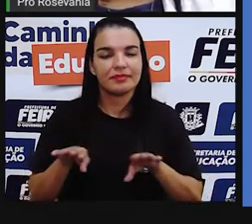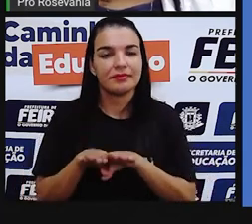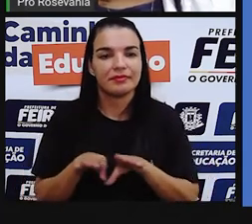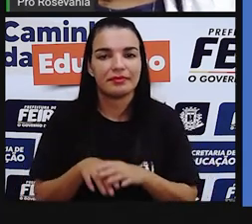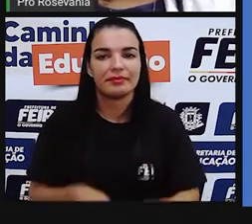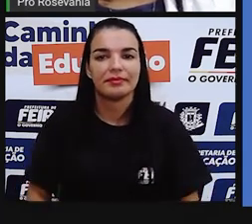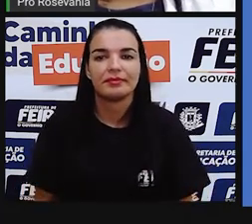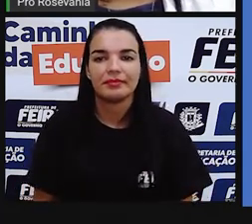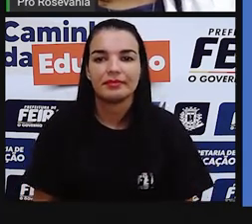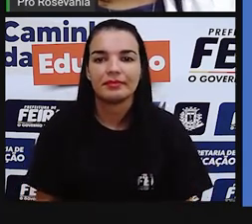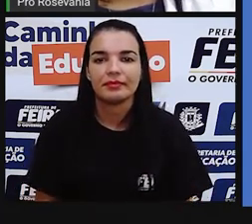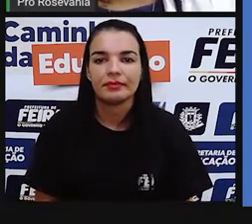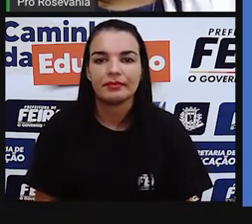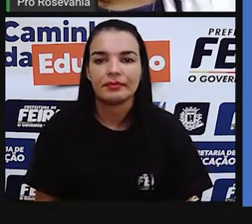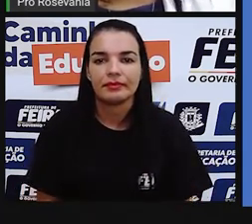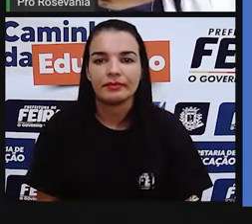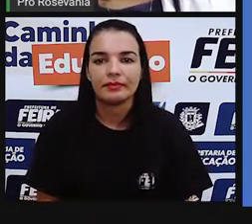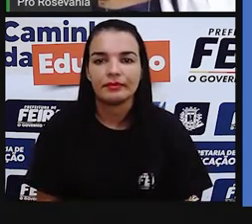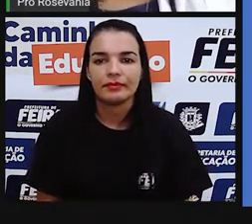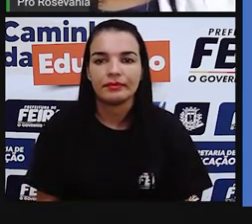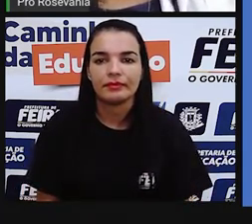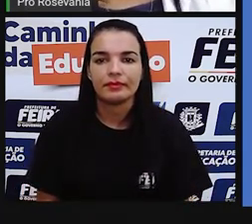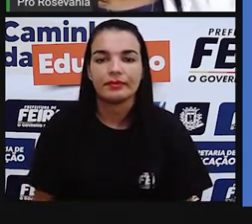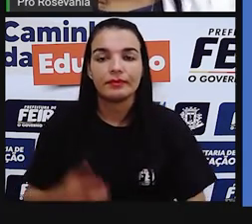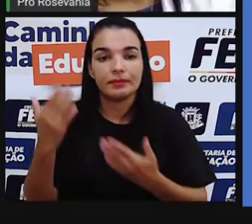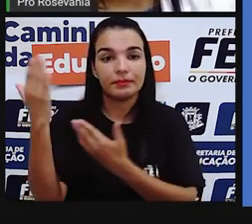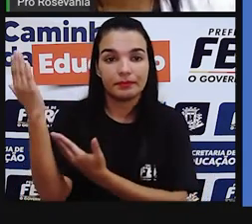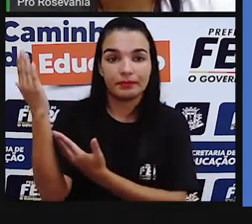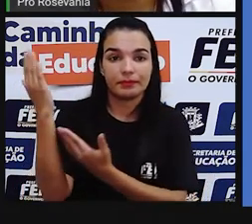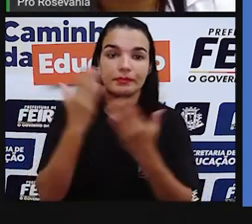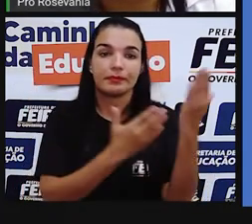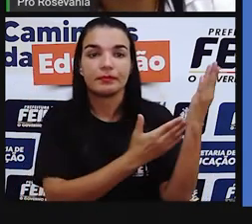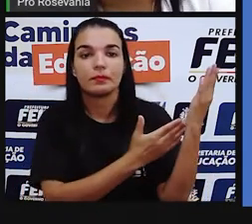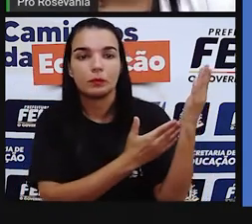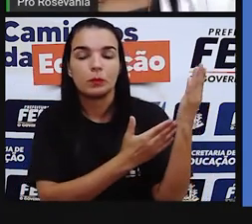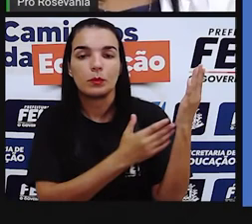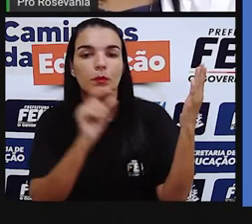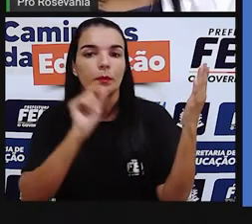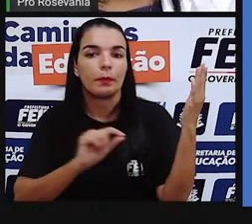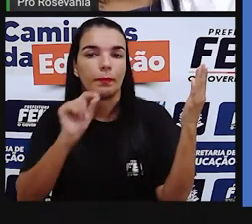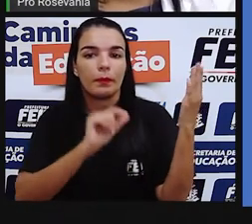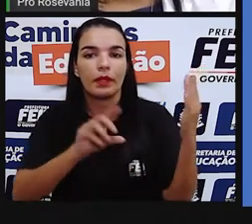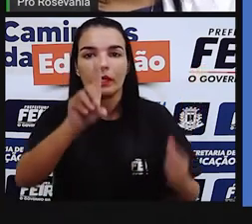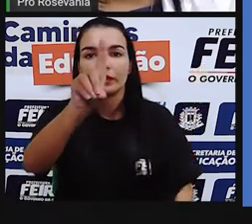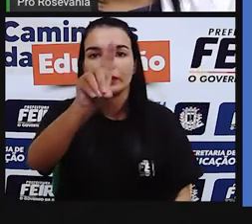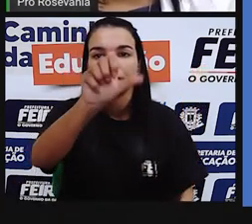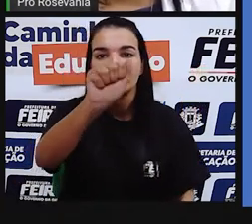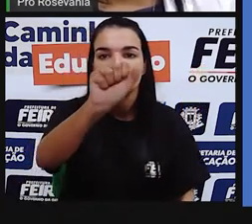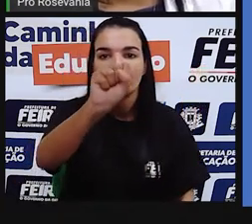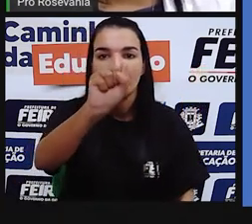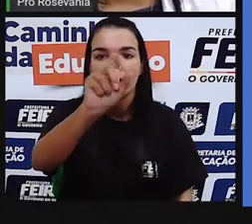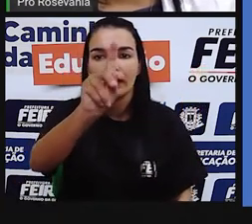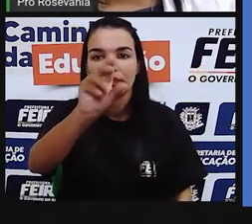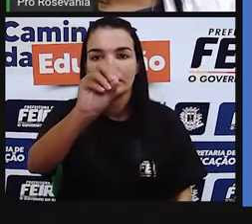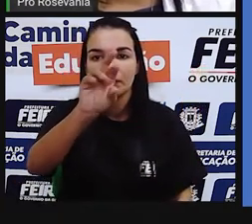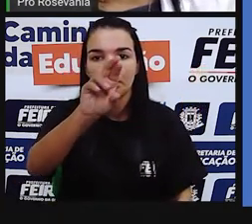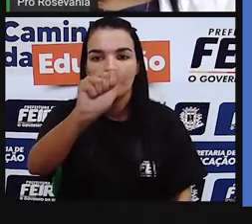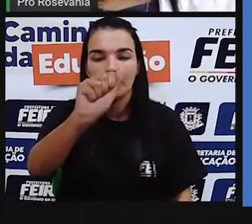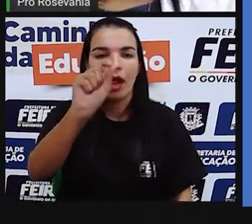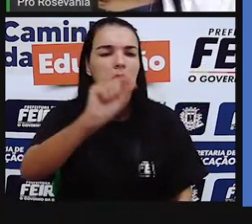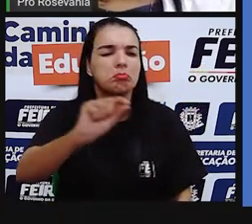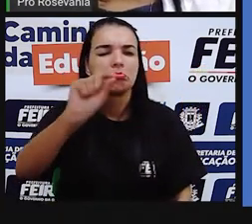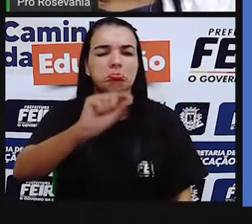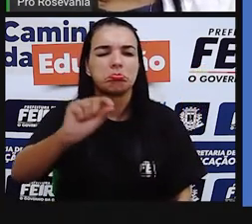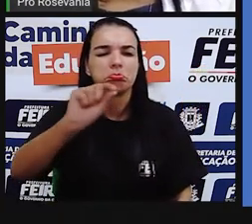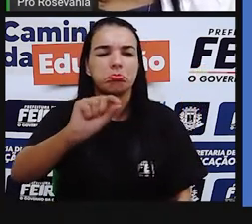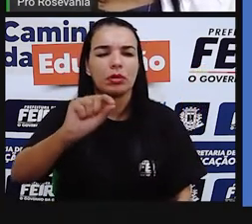sobre essa diáspora, né, que foi essa retirada, né, dos povos africanos, cá só mostrando, né, as correntes,